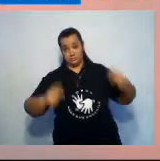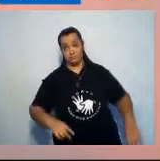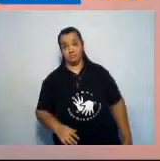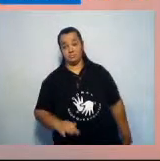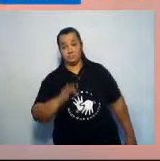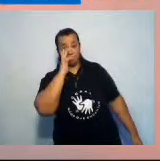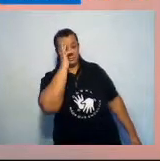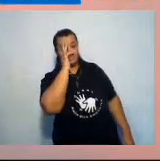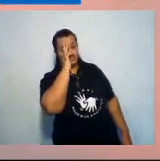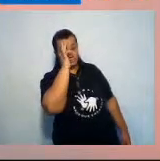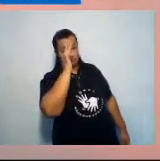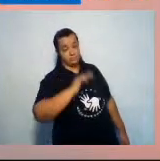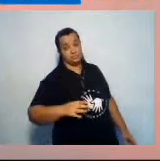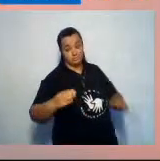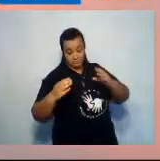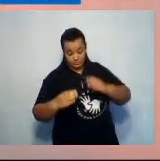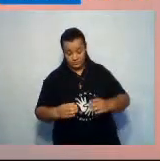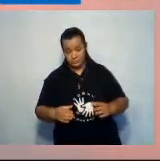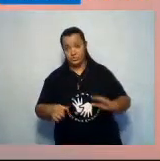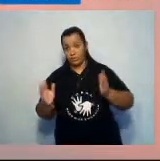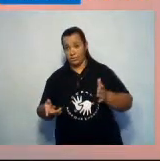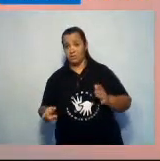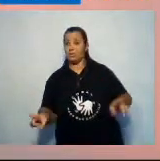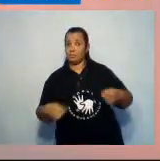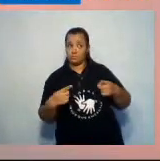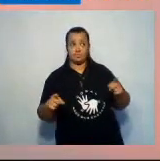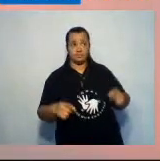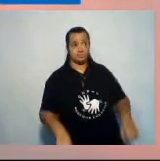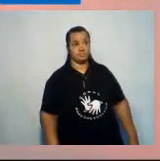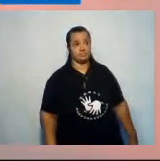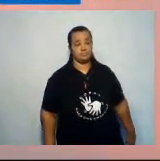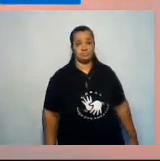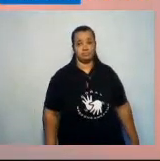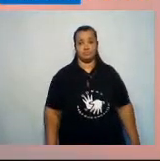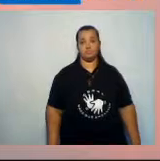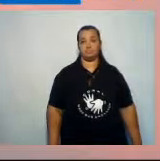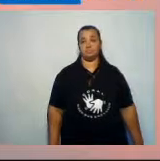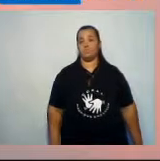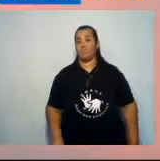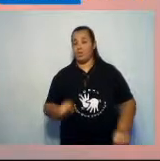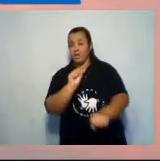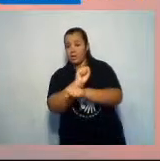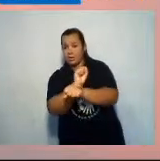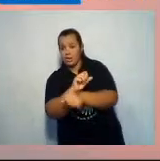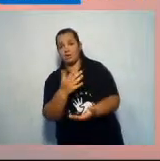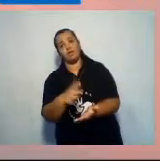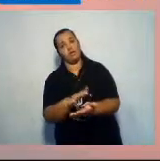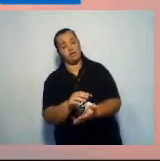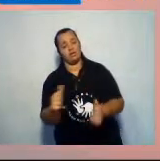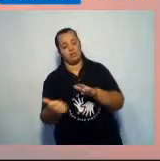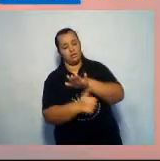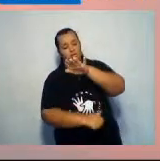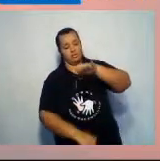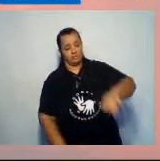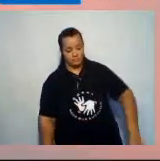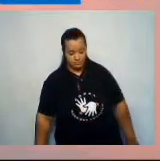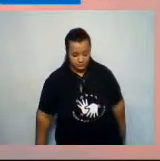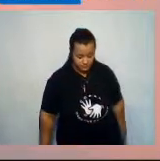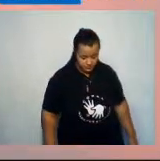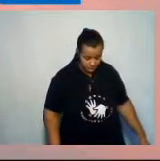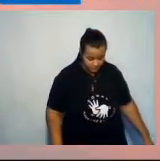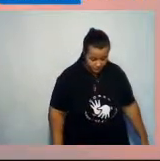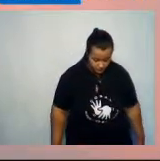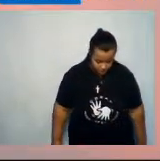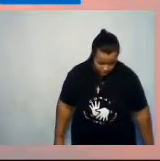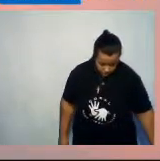flores da Flora Sudô. Daqui a pouquinho eu dou o resultado, porque agora tem muito mais músicas. E daqui a pouquinho tem o Projeto Rosa, samba de primeira, aqui nos